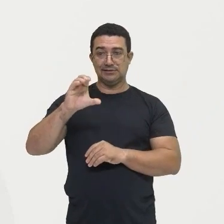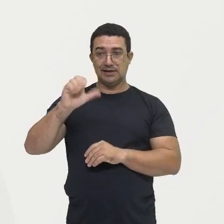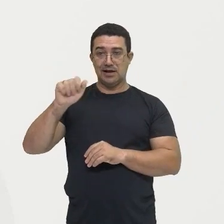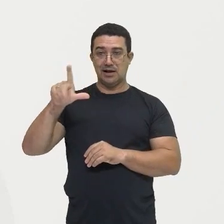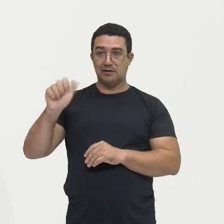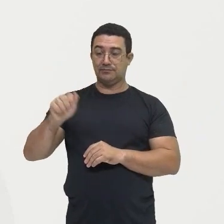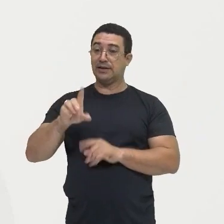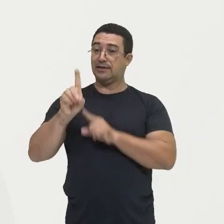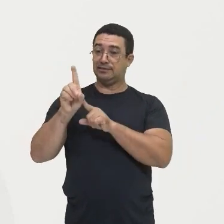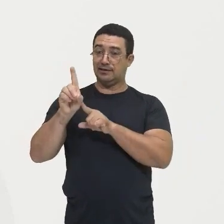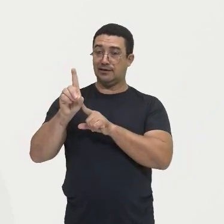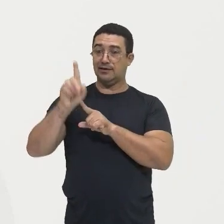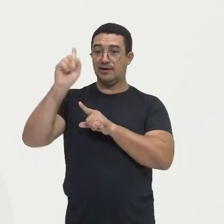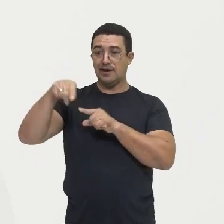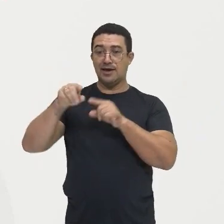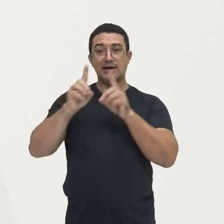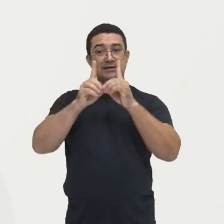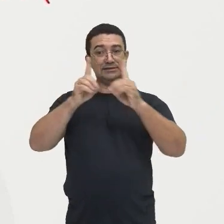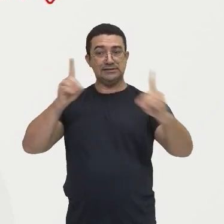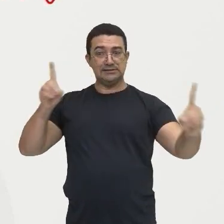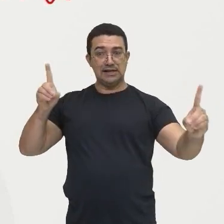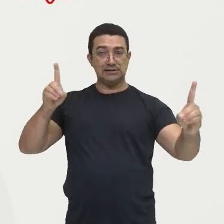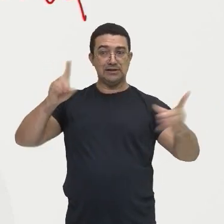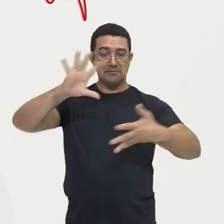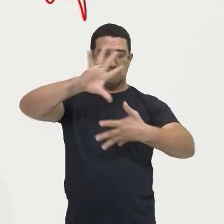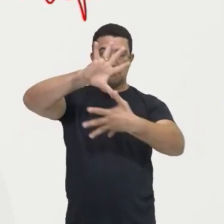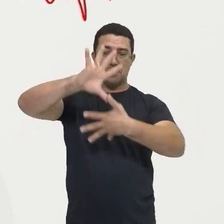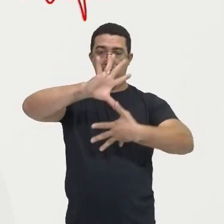Dzinho é a distância no meu mapa.